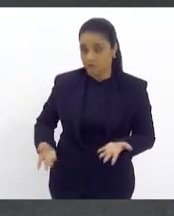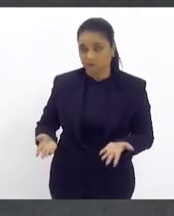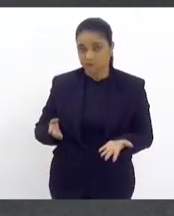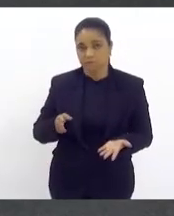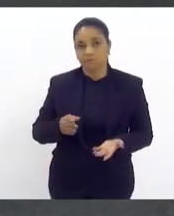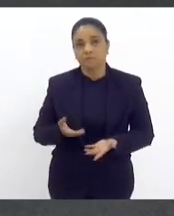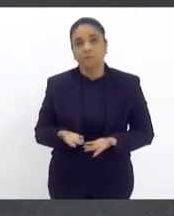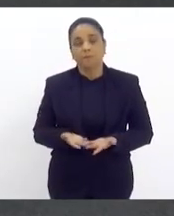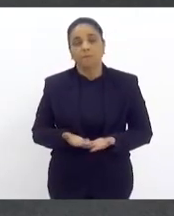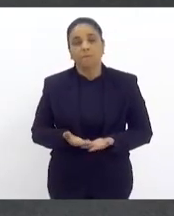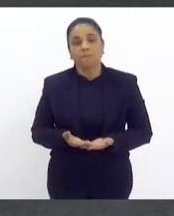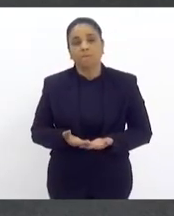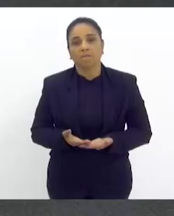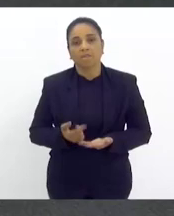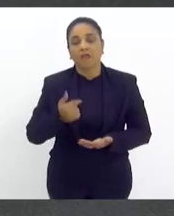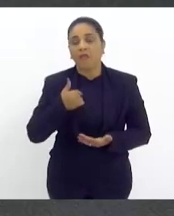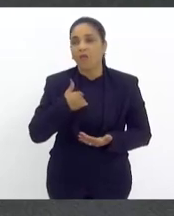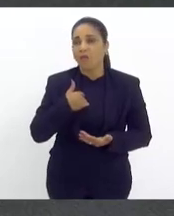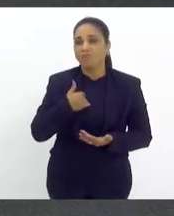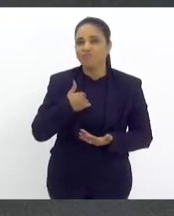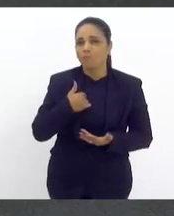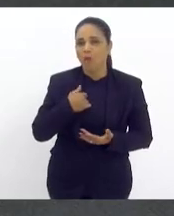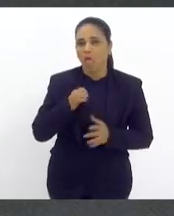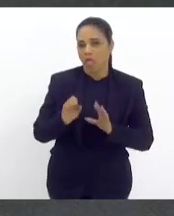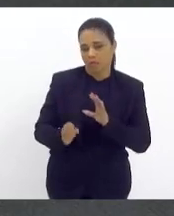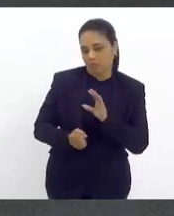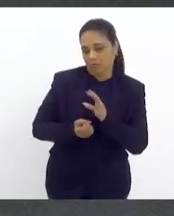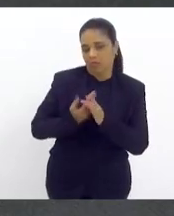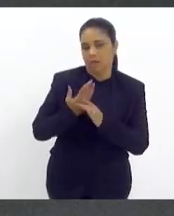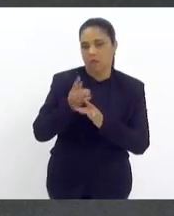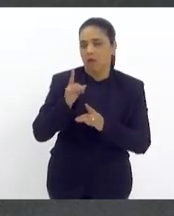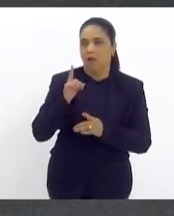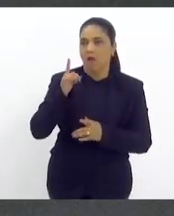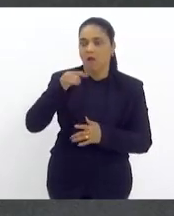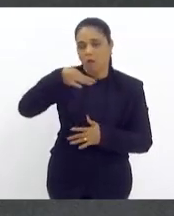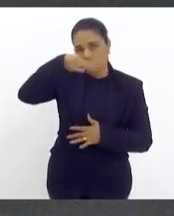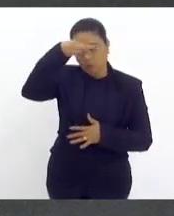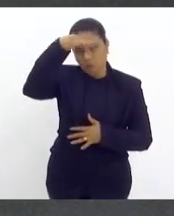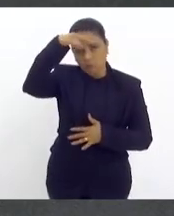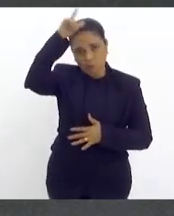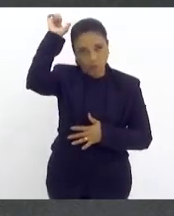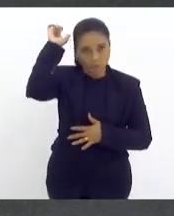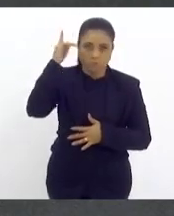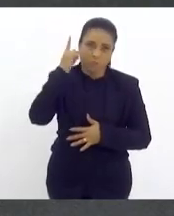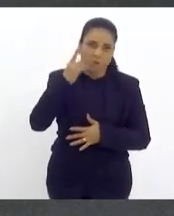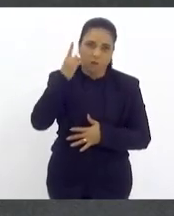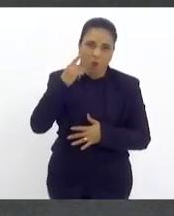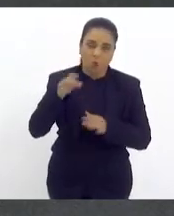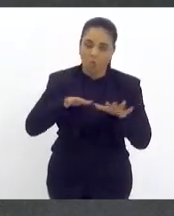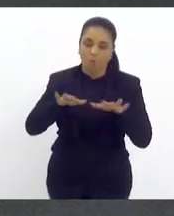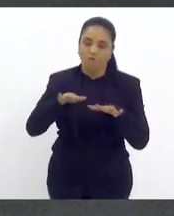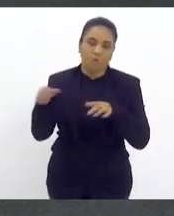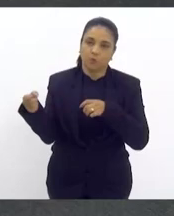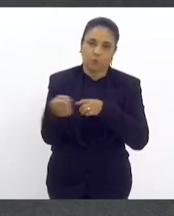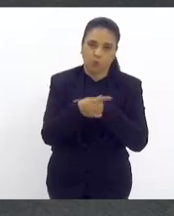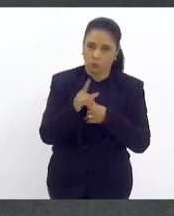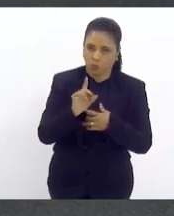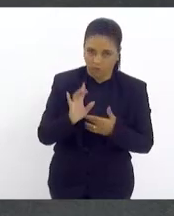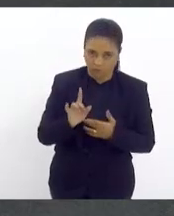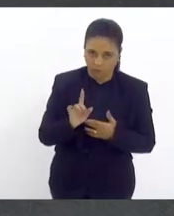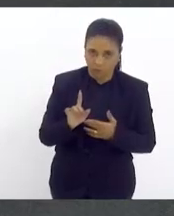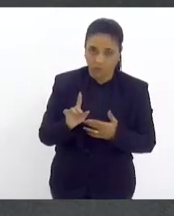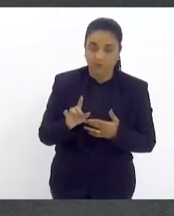eu eu vou dizer que eu tô querendo criar Deputado Luiz Paulo um movimento novo nessa casa